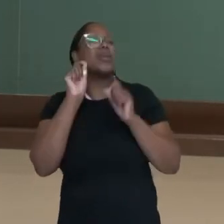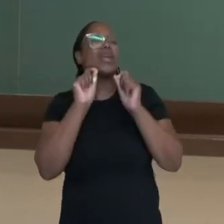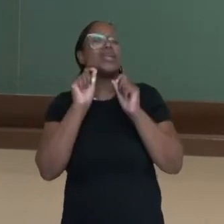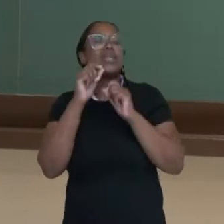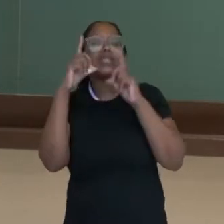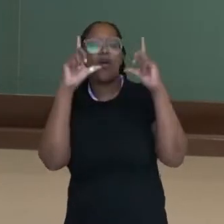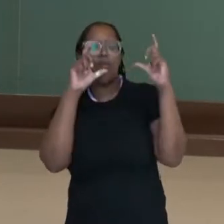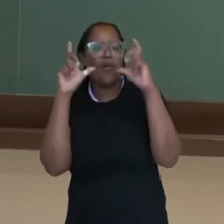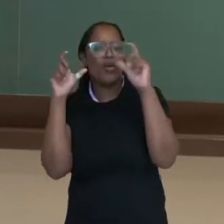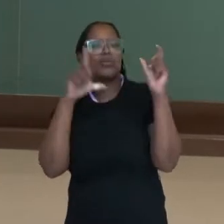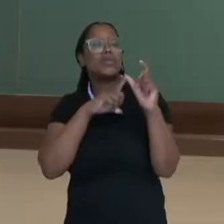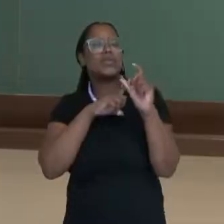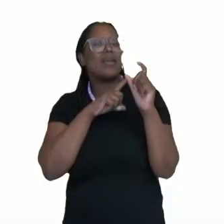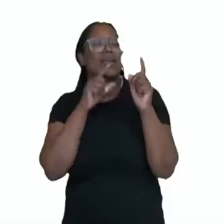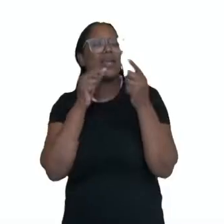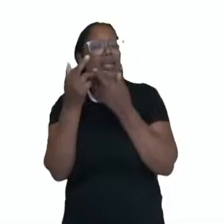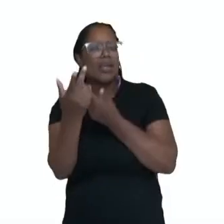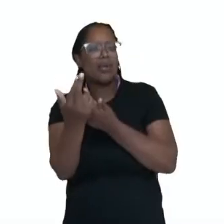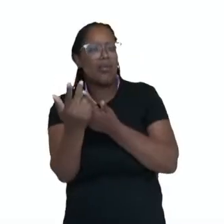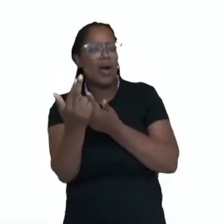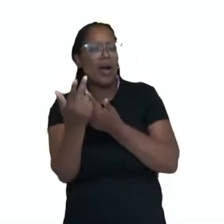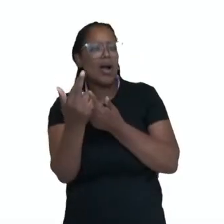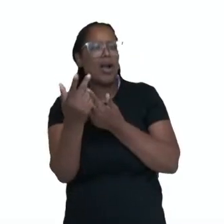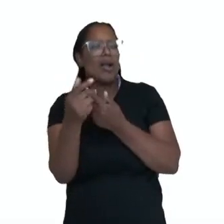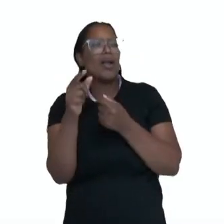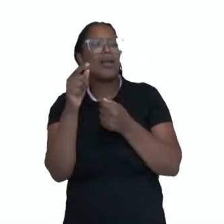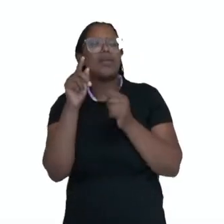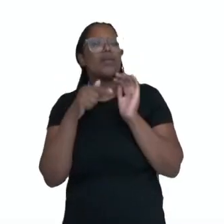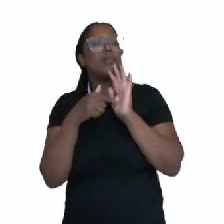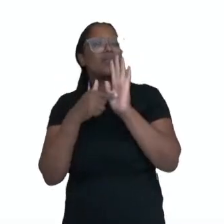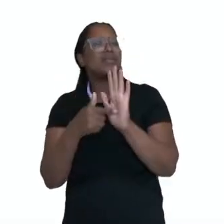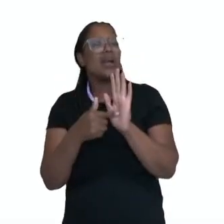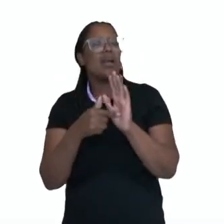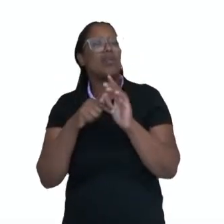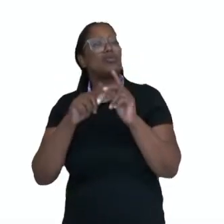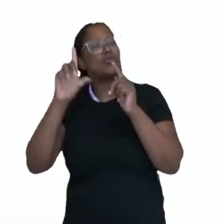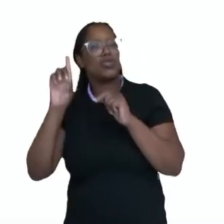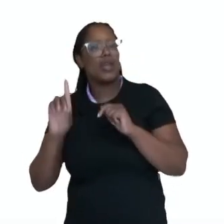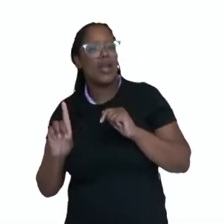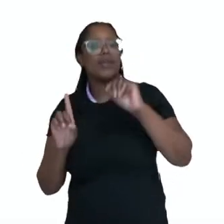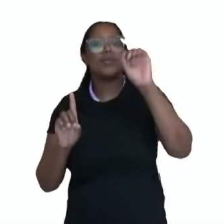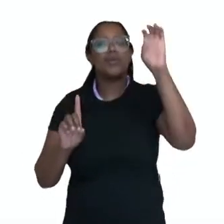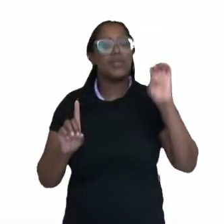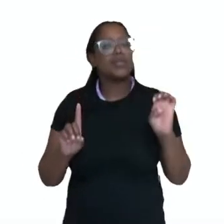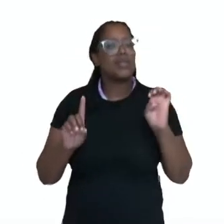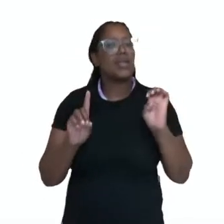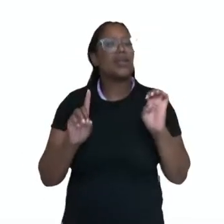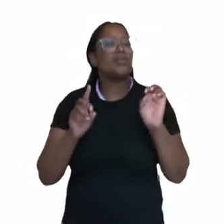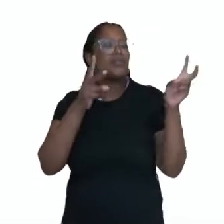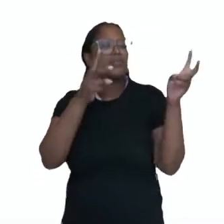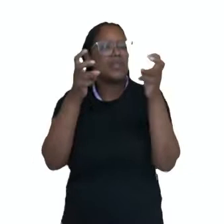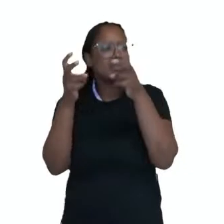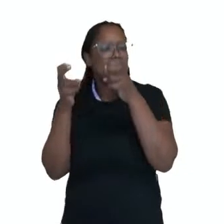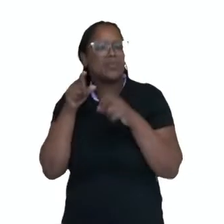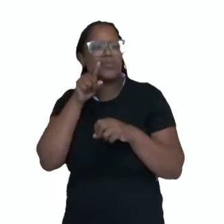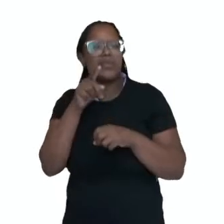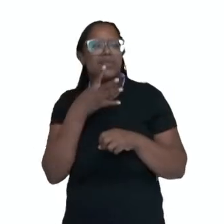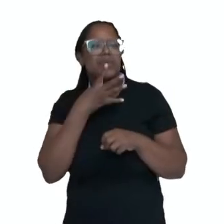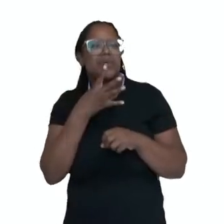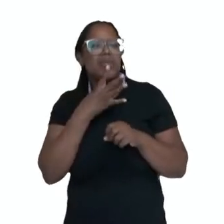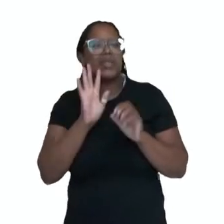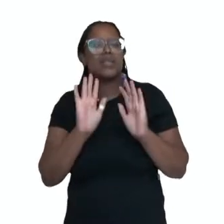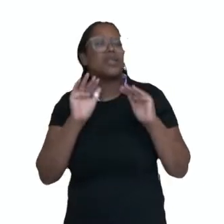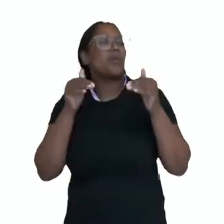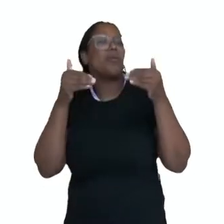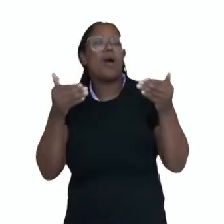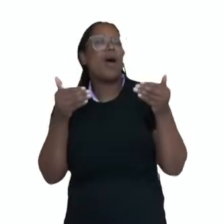comum? Veja lá, né? Olha as imagens do lado esquerdo, as imagens do lado direito. Você conhece quais